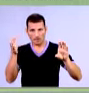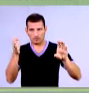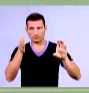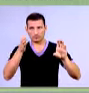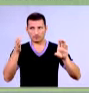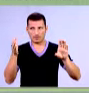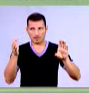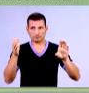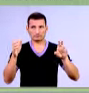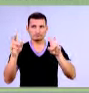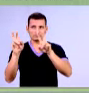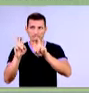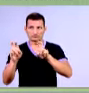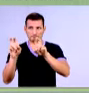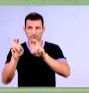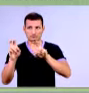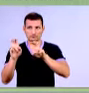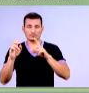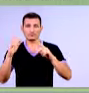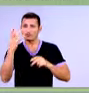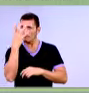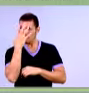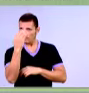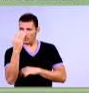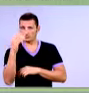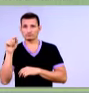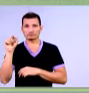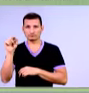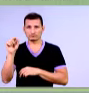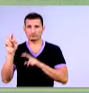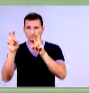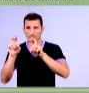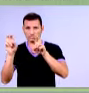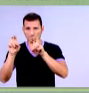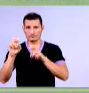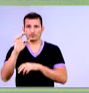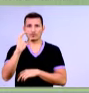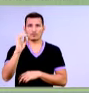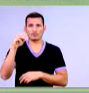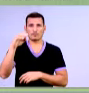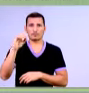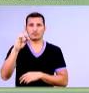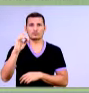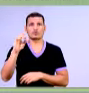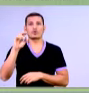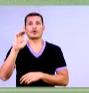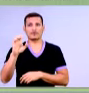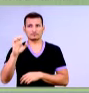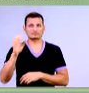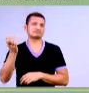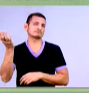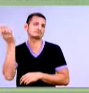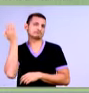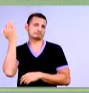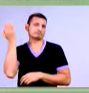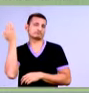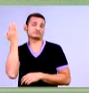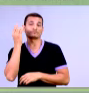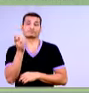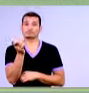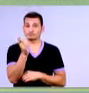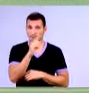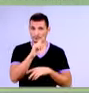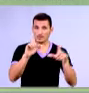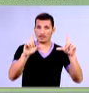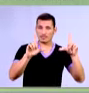dele, a foto desse computador, né, um computador Commodore B-Series. E essa tela que nós temos